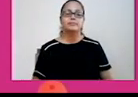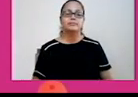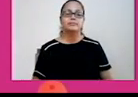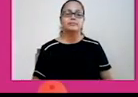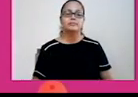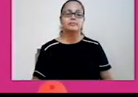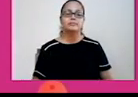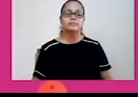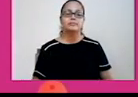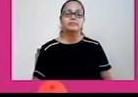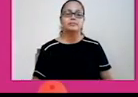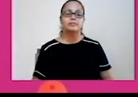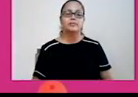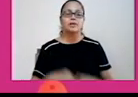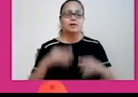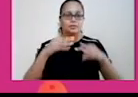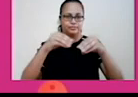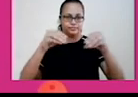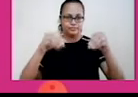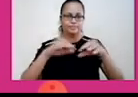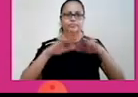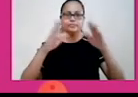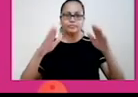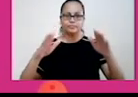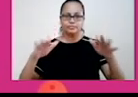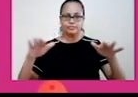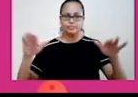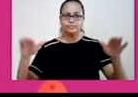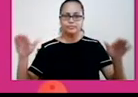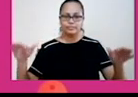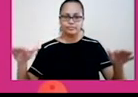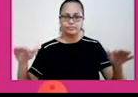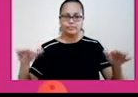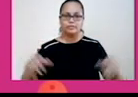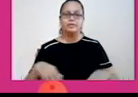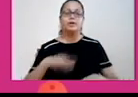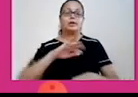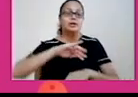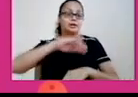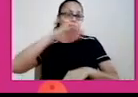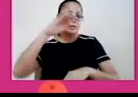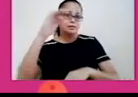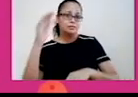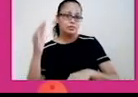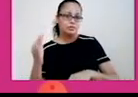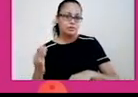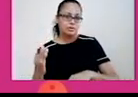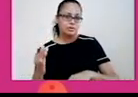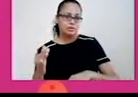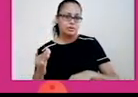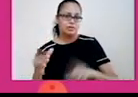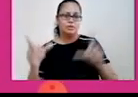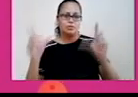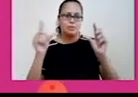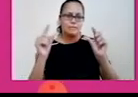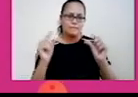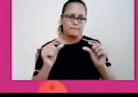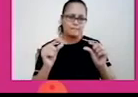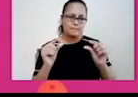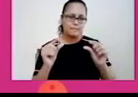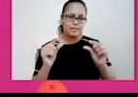Então, nas regiões de deserto e montanhas, obviamente, tem uma baixa densidade, a população não se fixa ali para morar